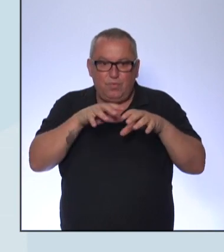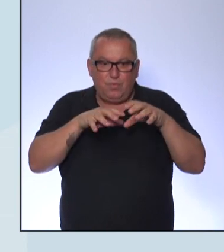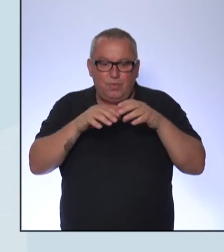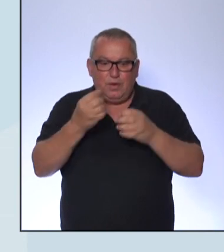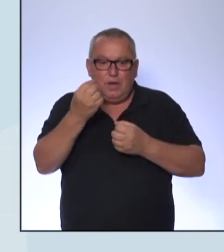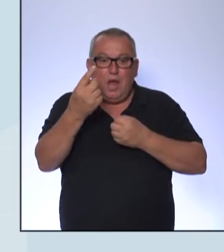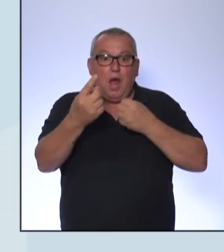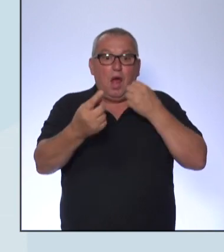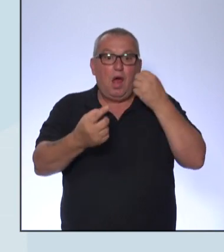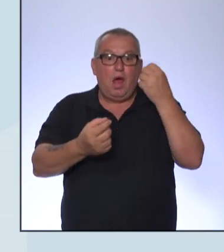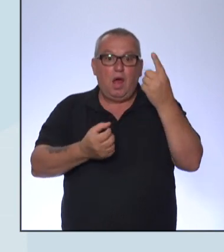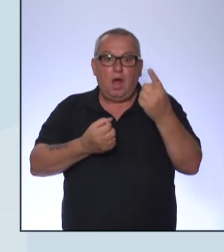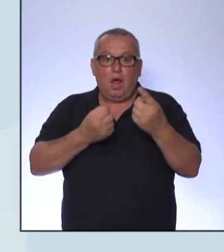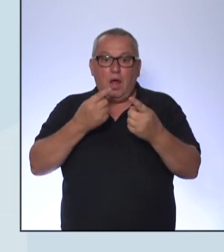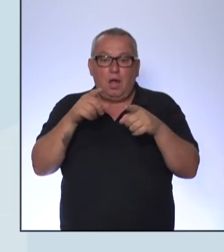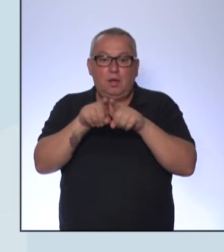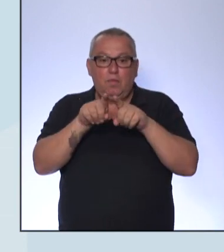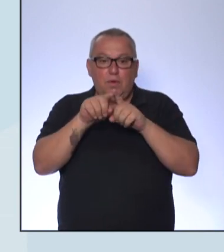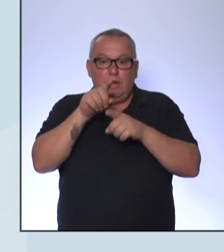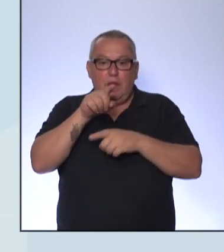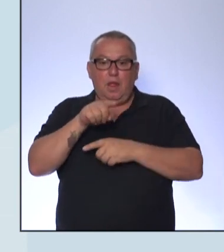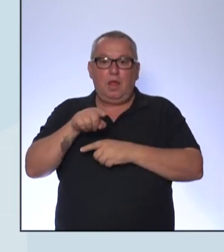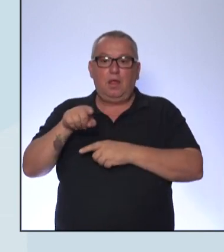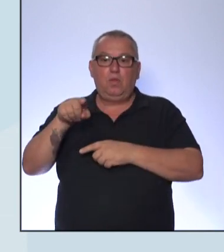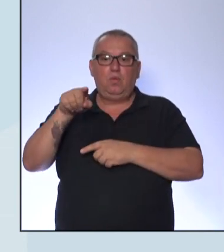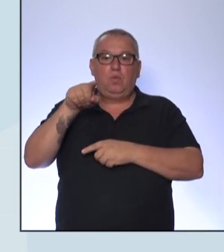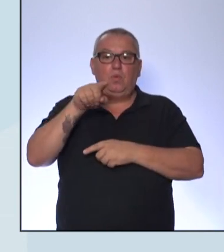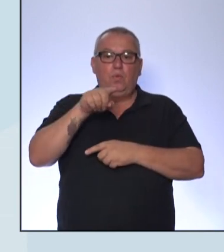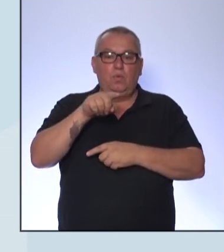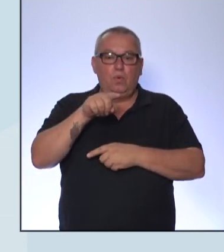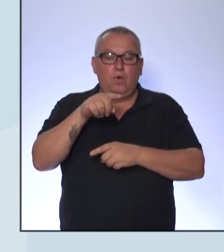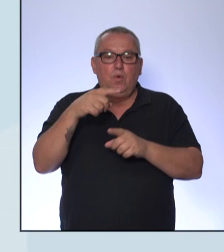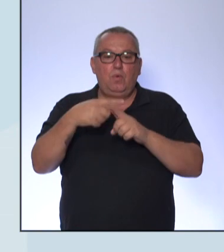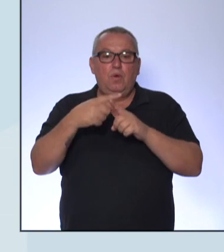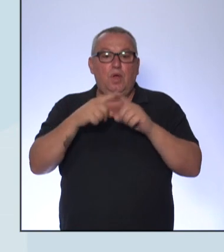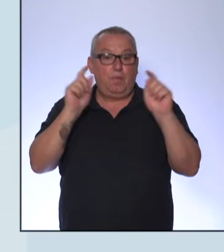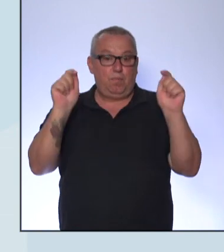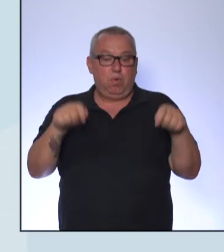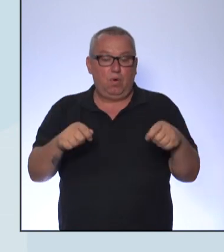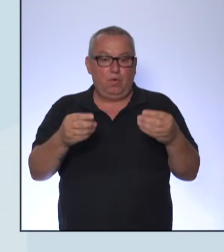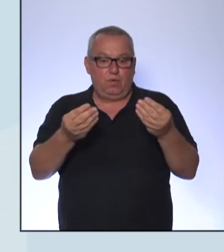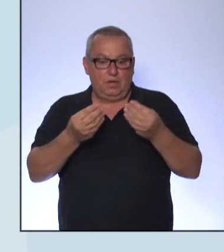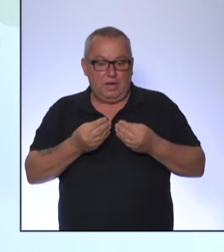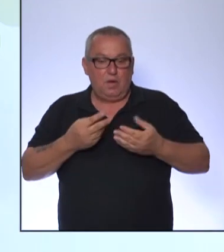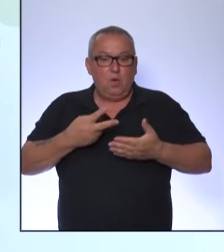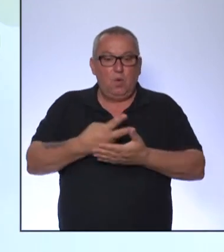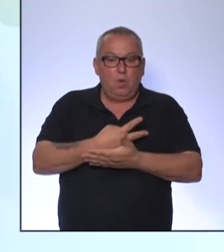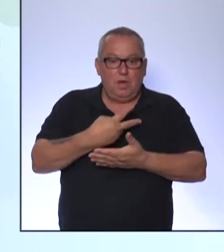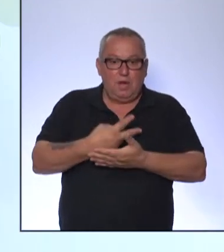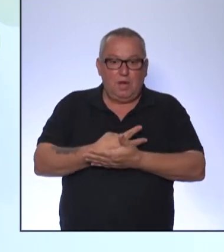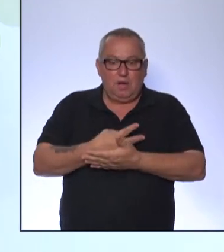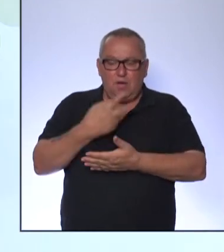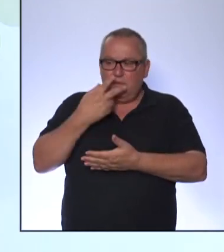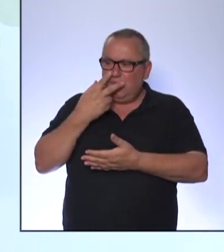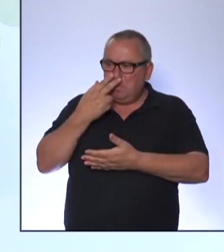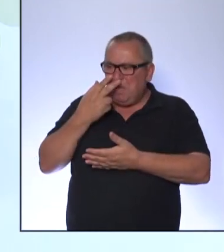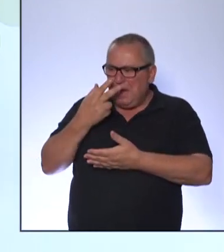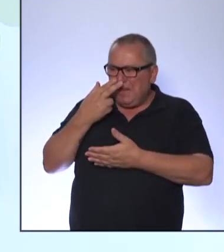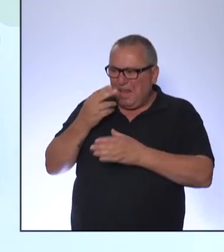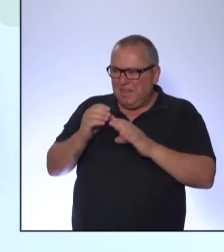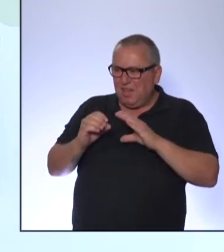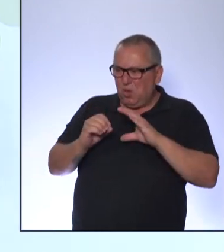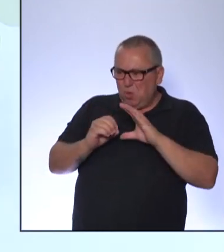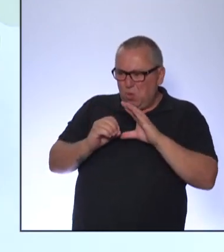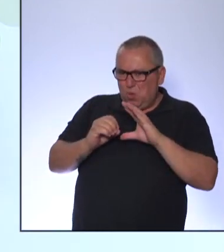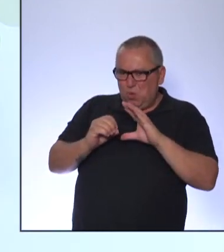algumas vezes, de formato circular, o que, às vezes, pode gerar algum erro de parecer uma região de núcleo,